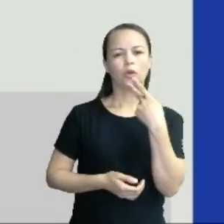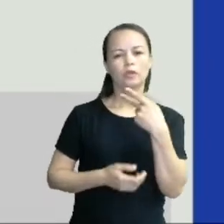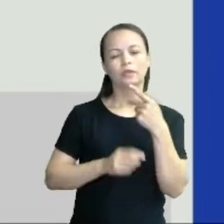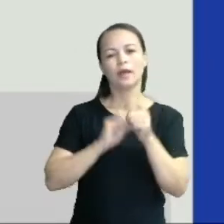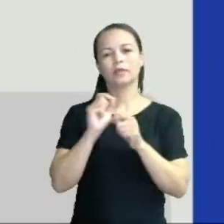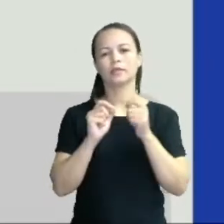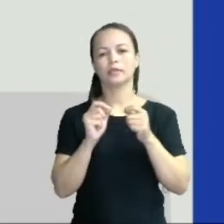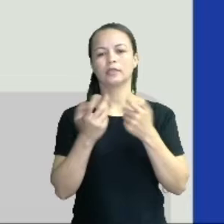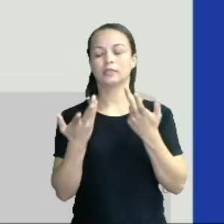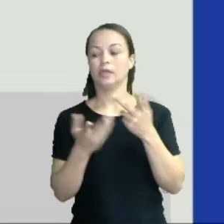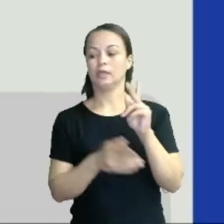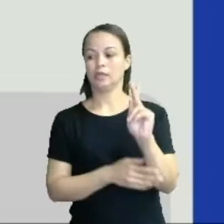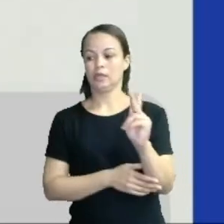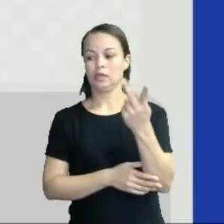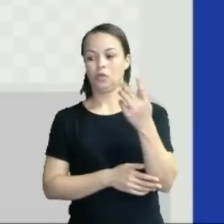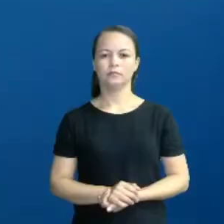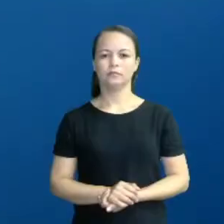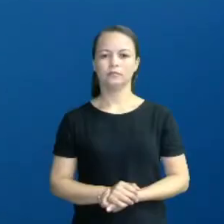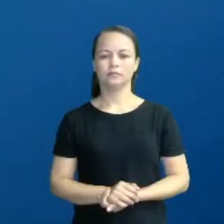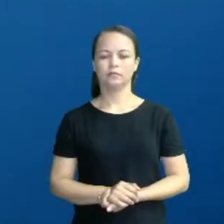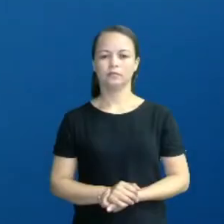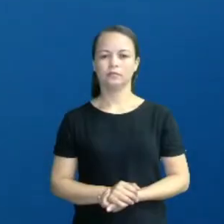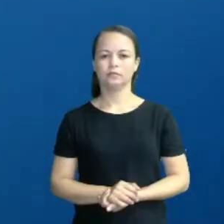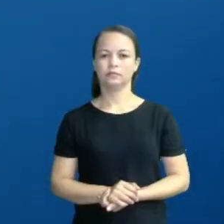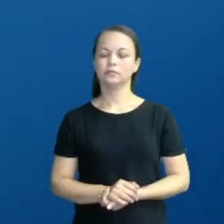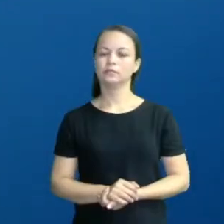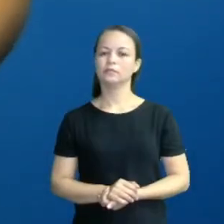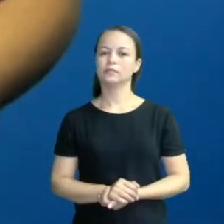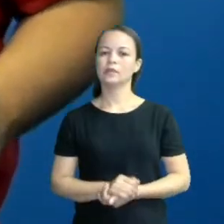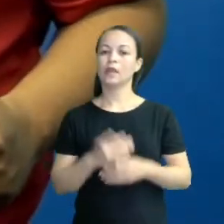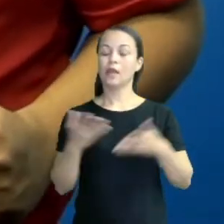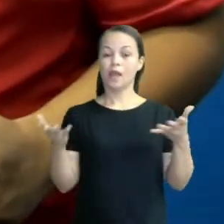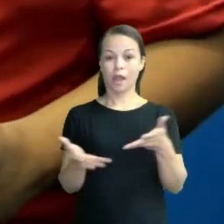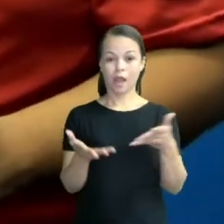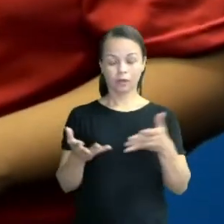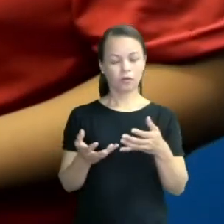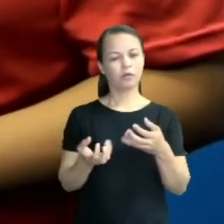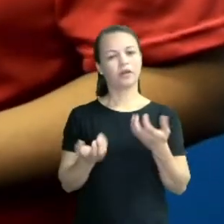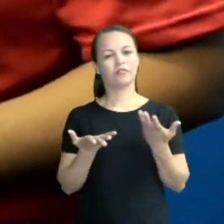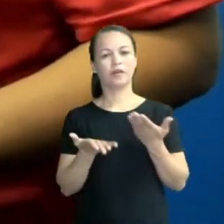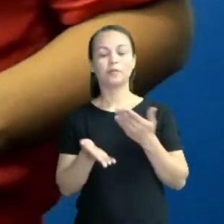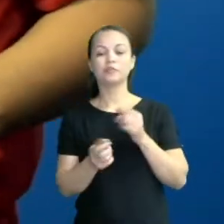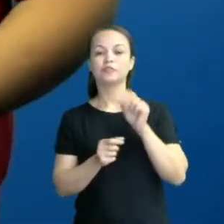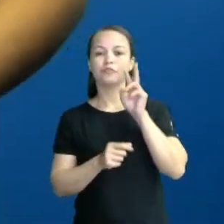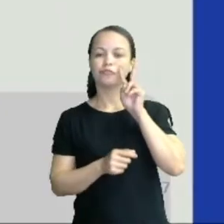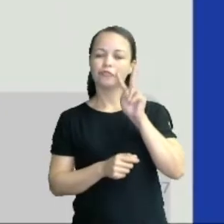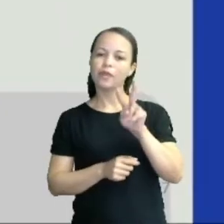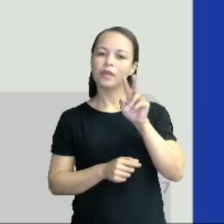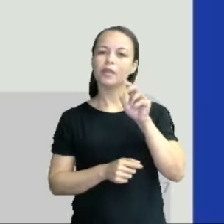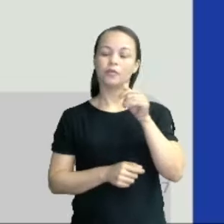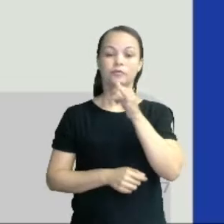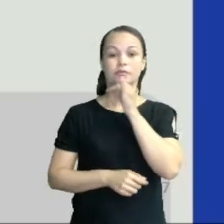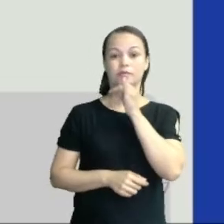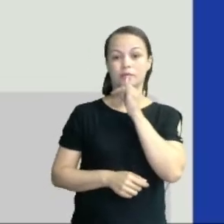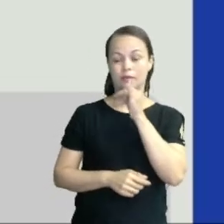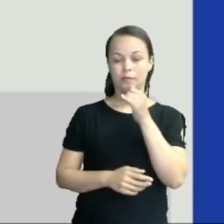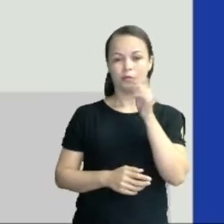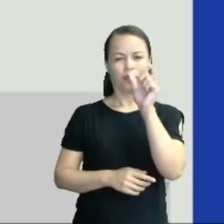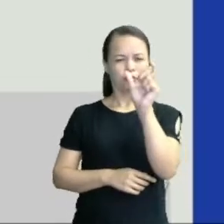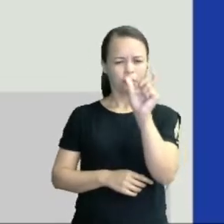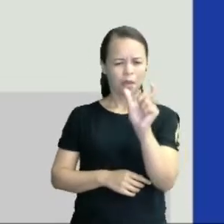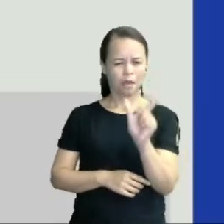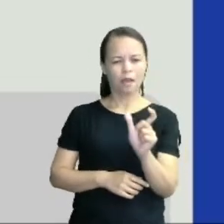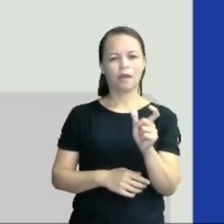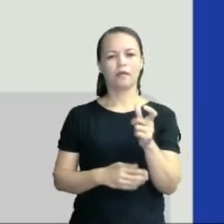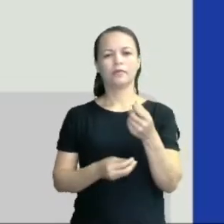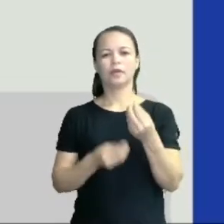homófonas têm a sonoridade igual. Bom, agora vamos para os exemplos das palavras, né?